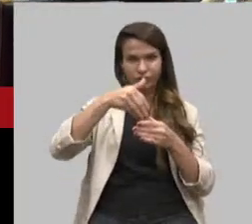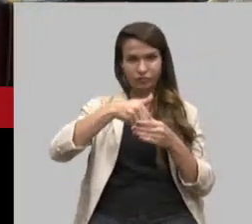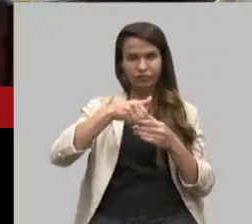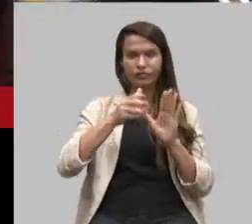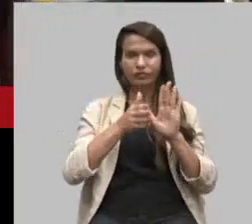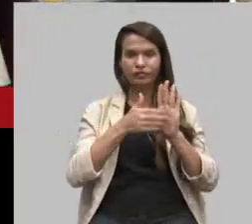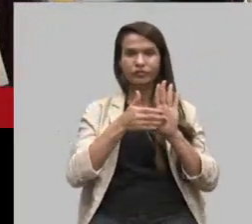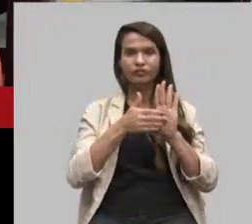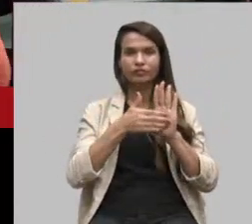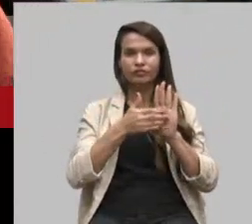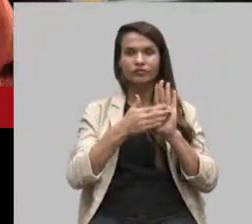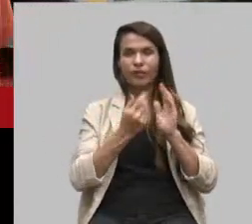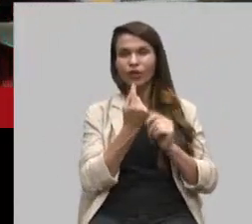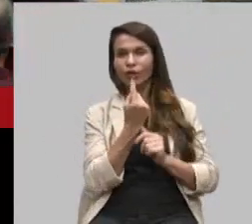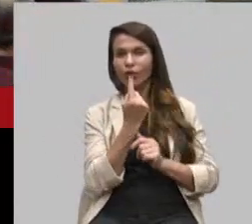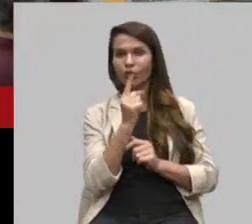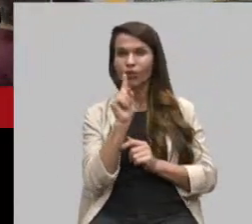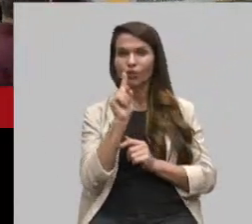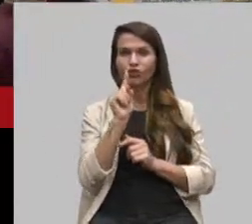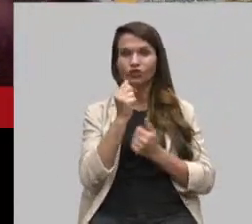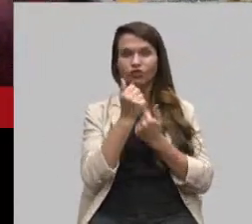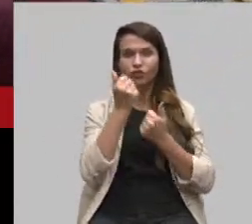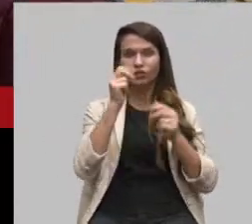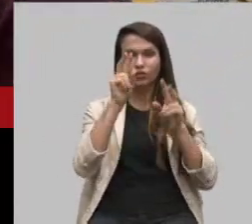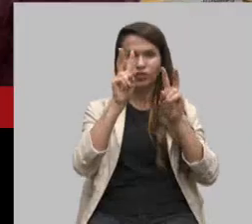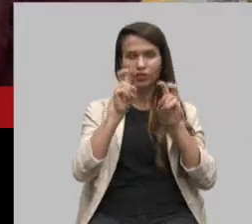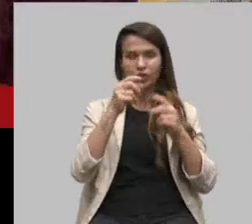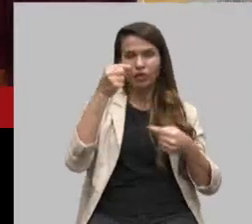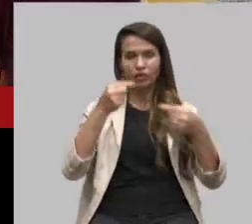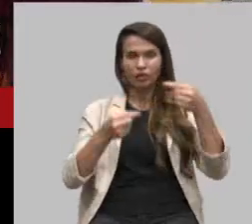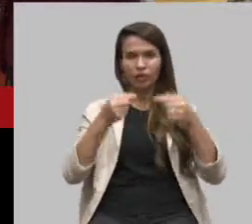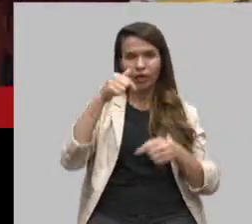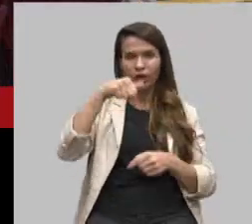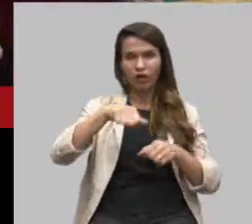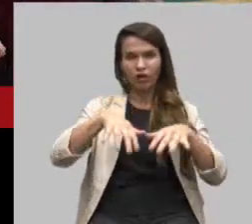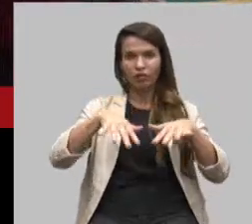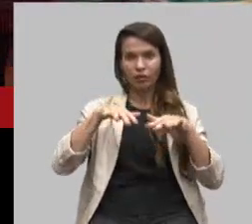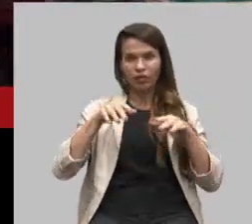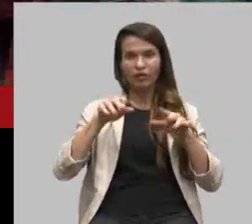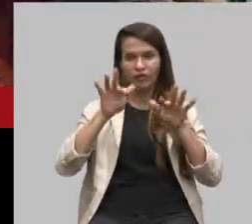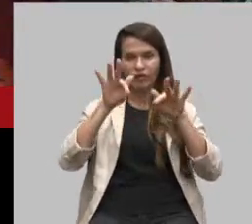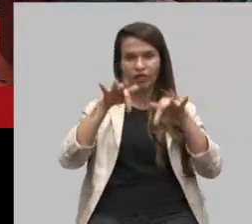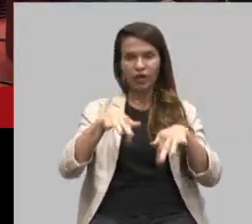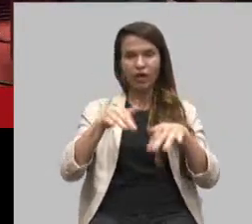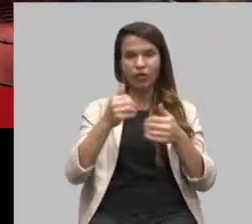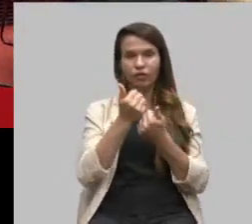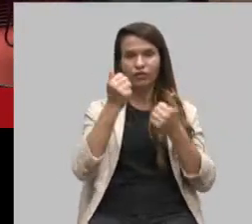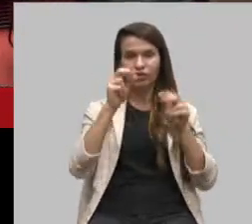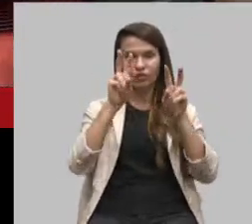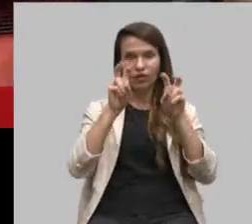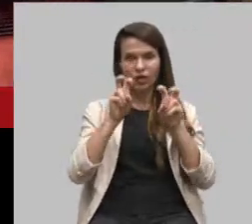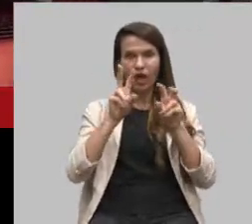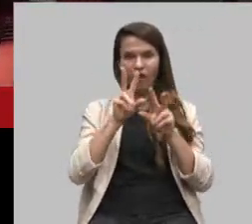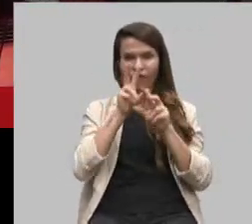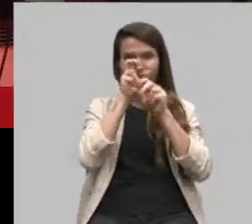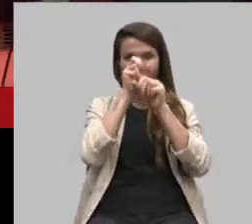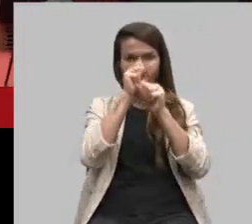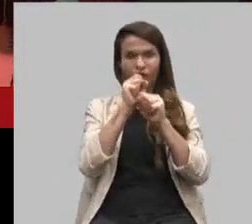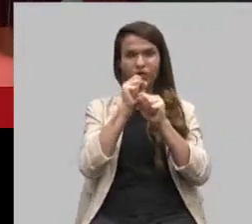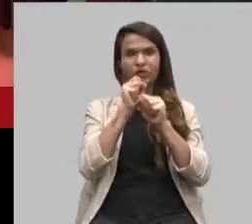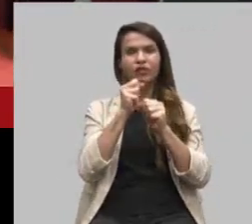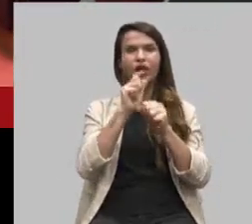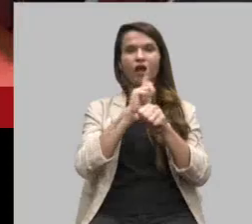do último último subtema em discussão aqui na plenária final o subtema é fortalecimento da gestão